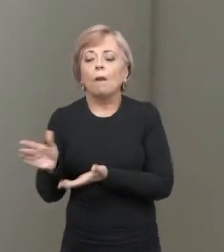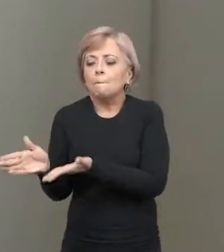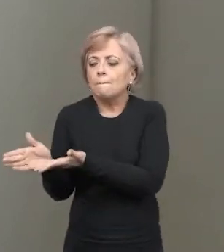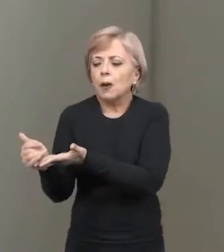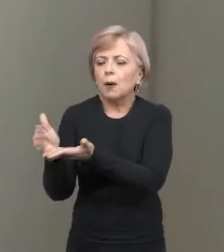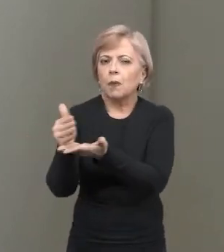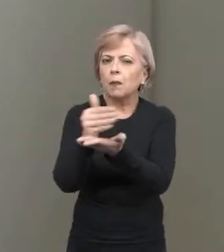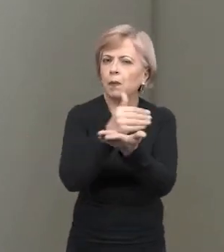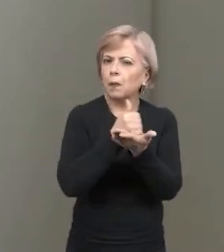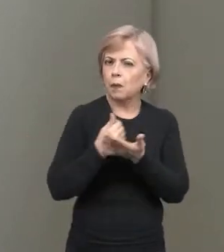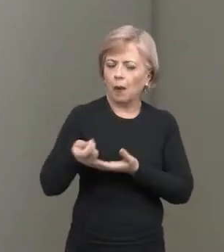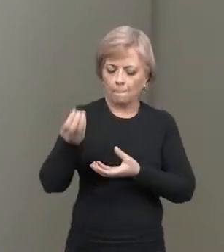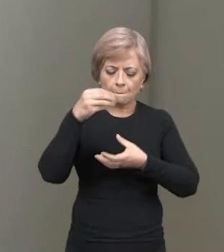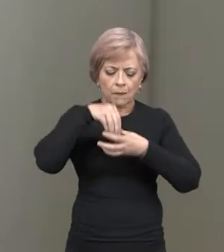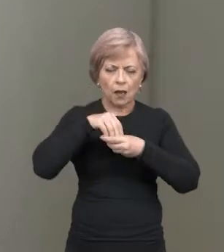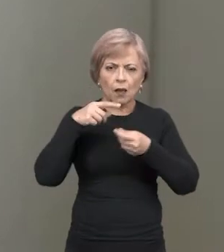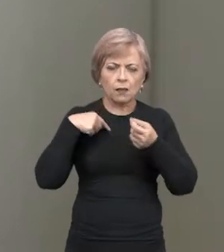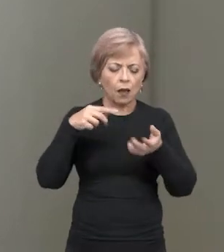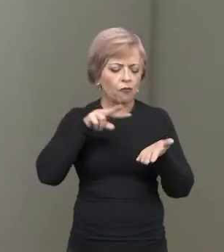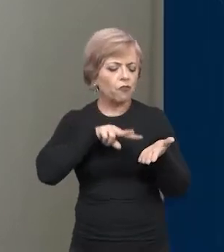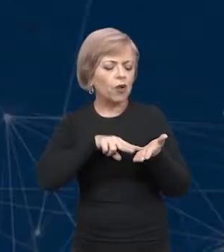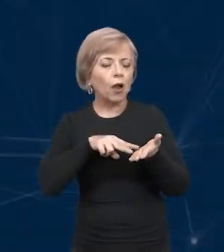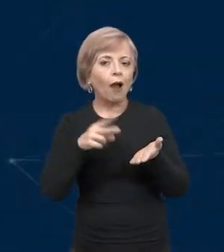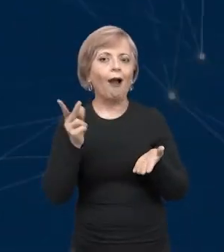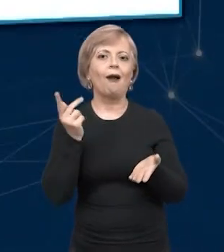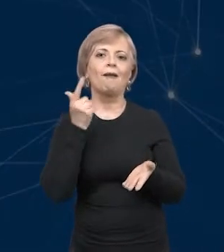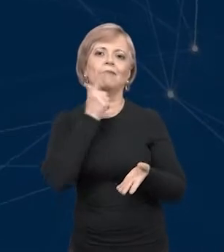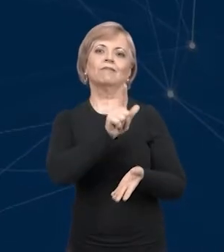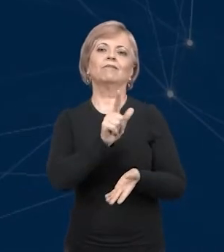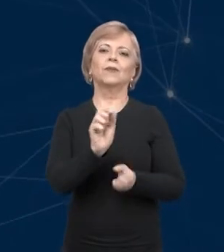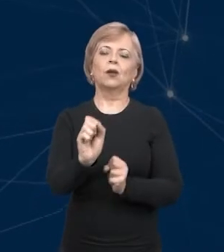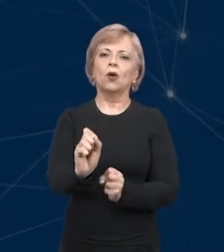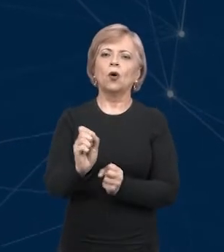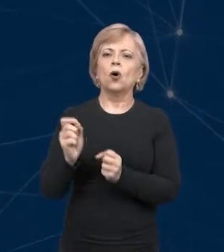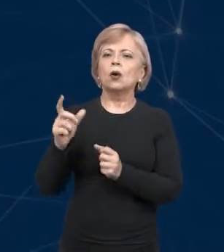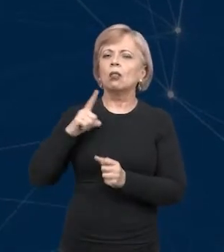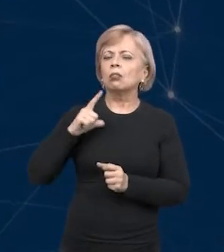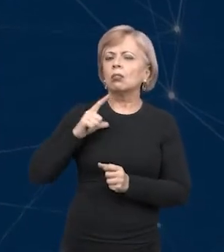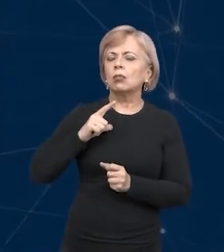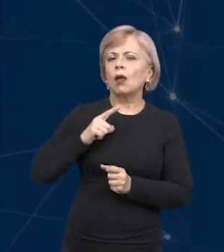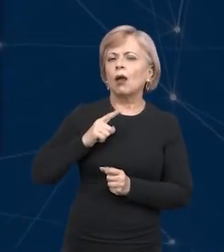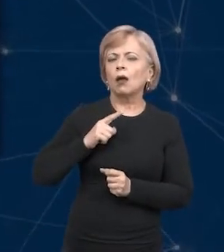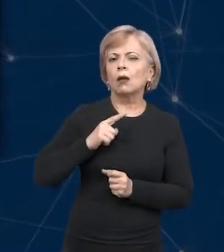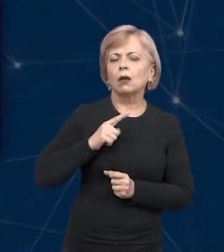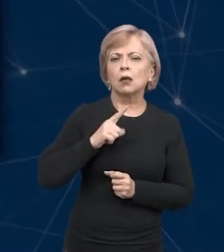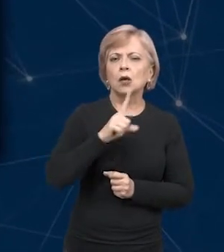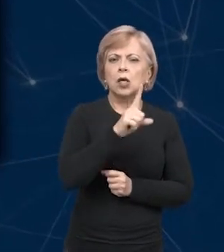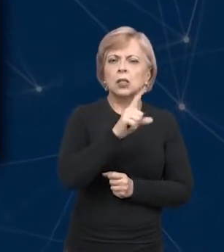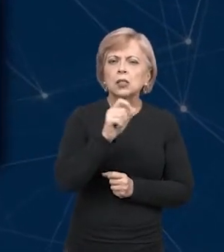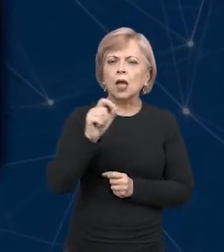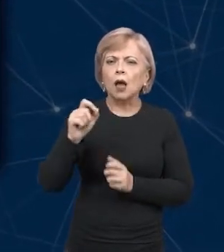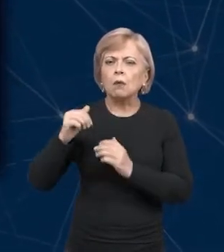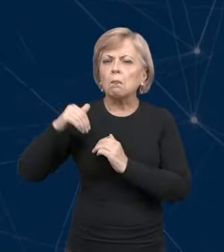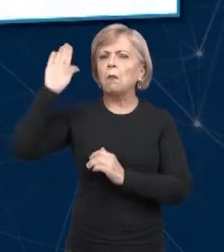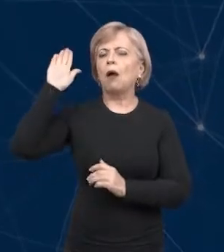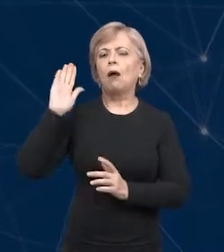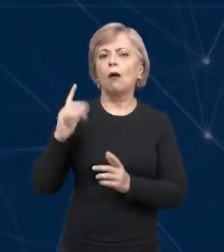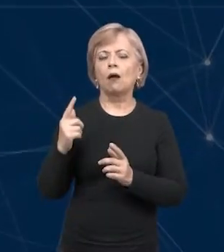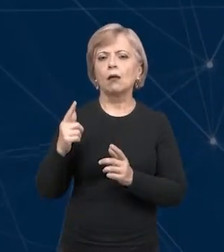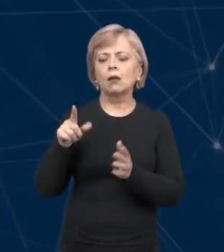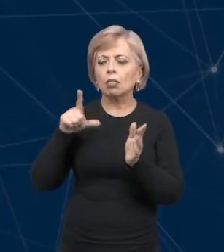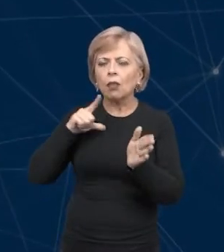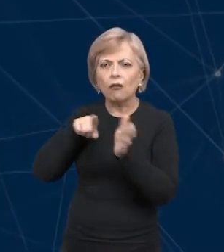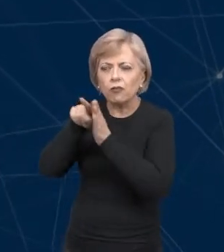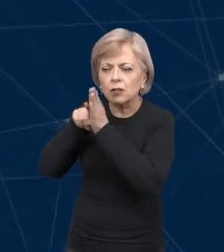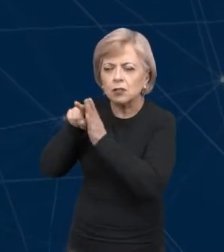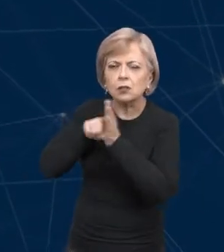que serviram como início a outras, digamos, dezenas, mais de uma centena de investigações envolvendo